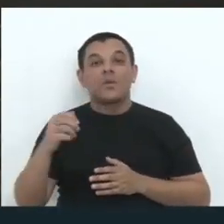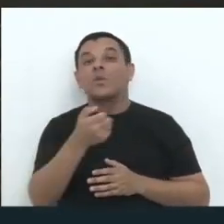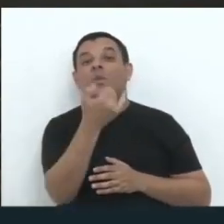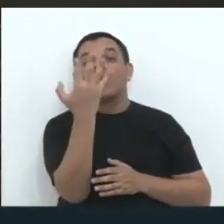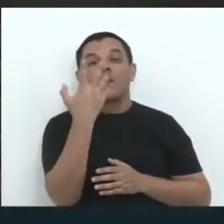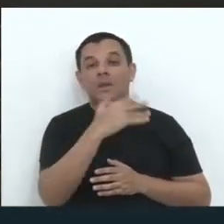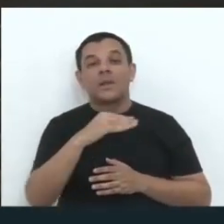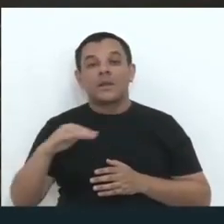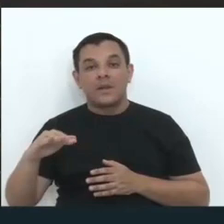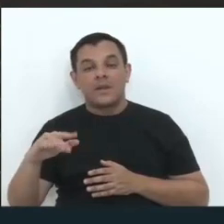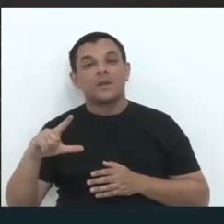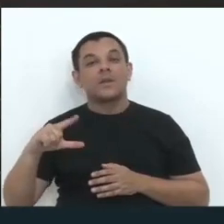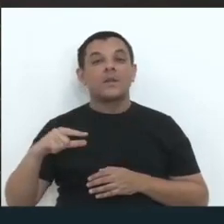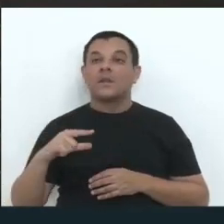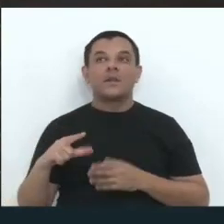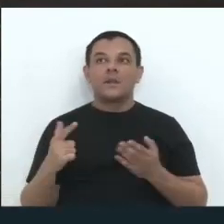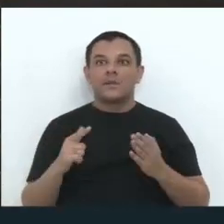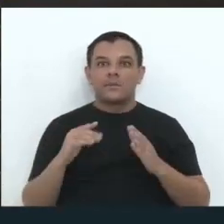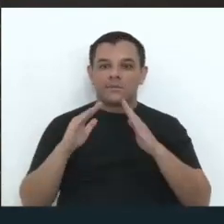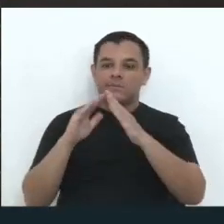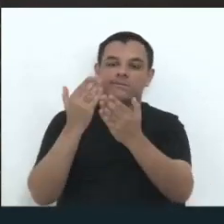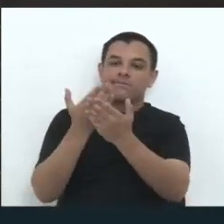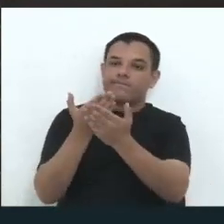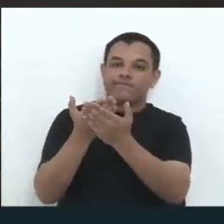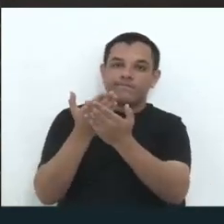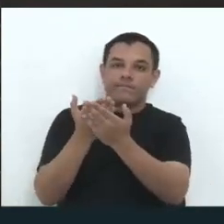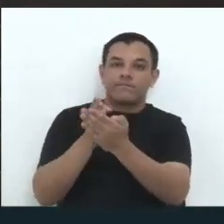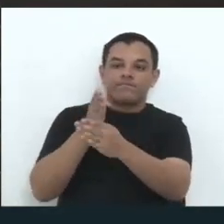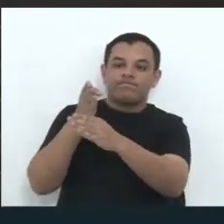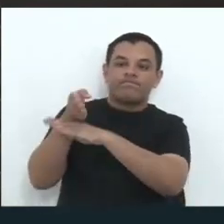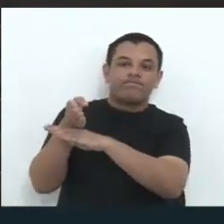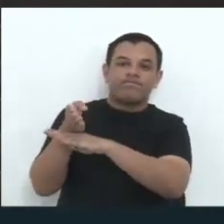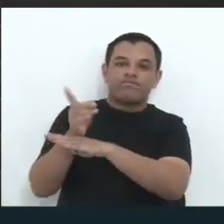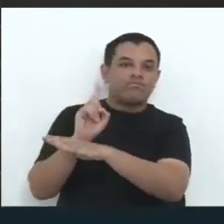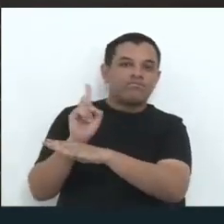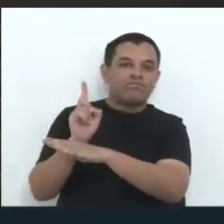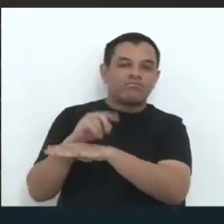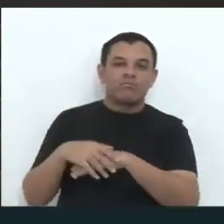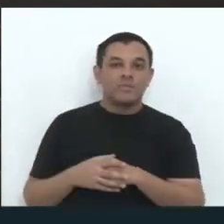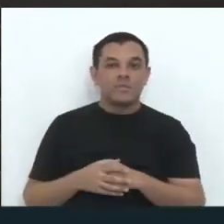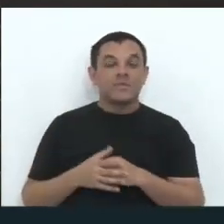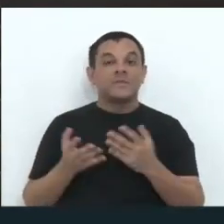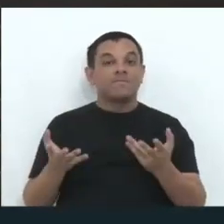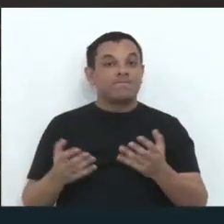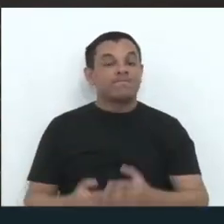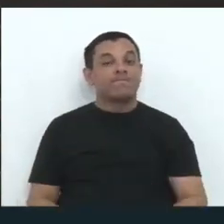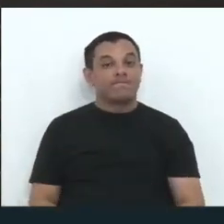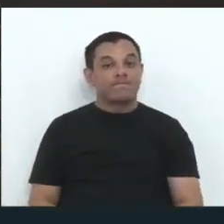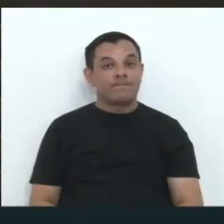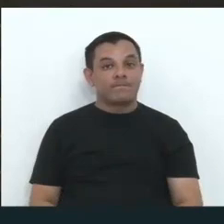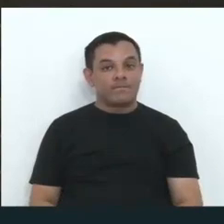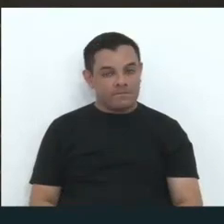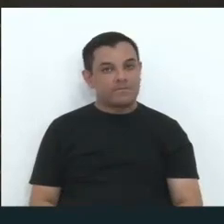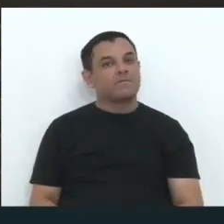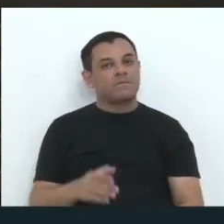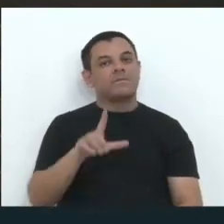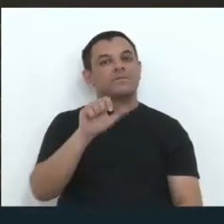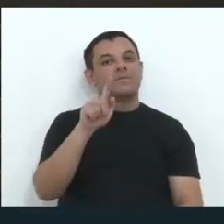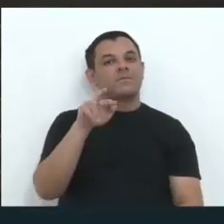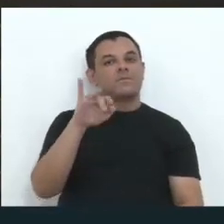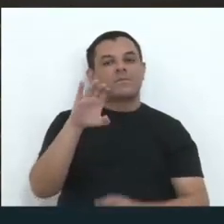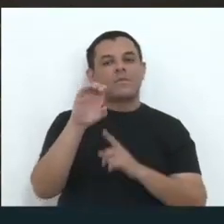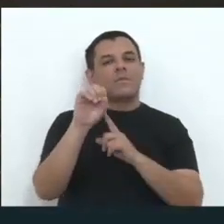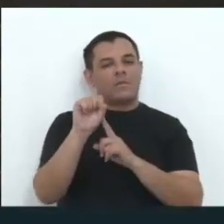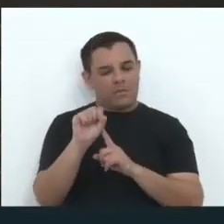quantas crianças estão fora? Quantas crianças estão fora da escola? O Laércio Santos já deu esses dados